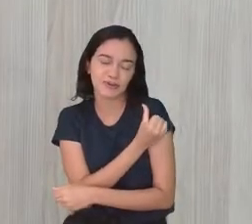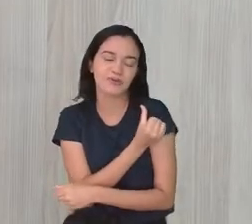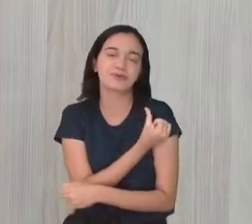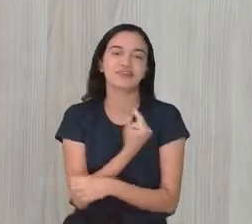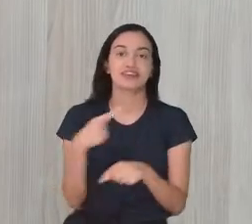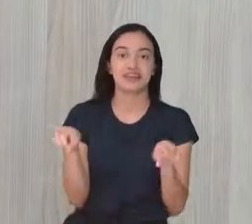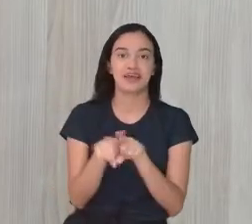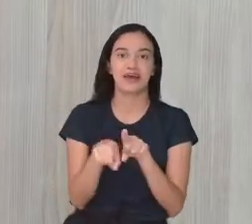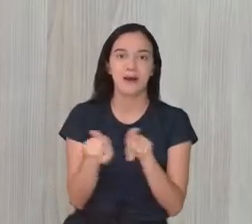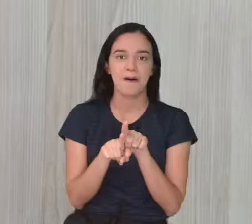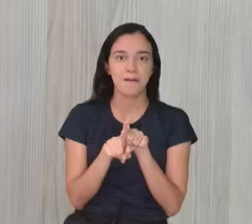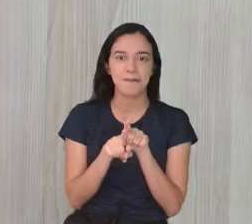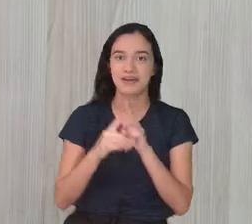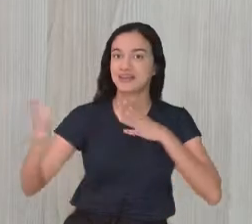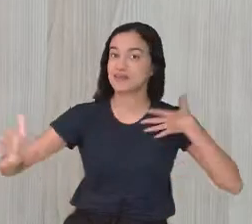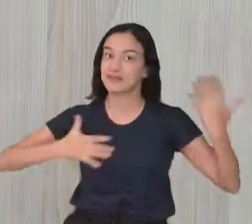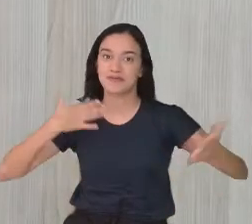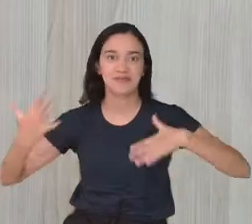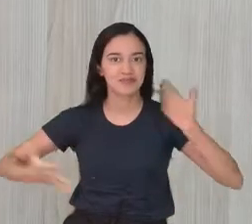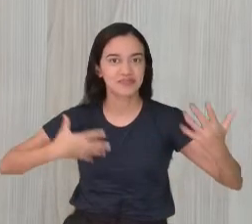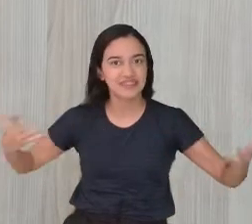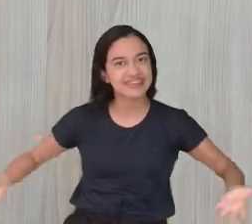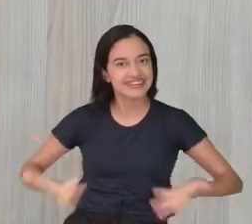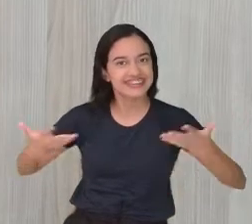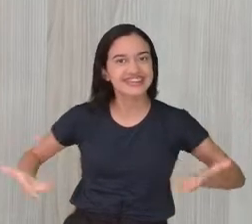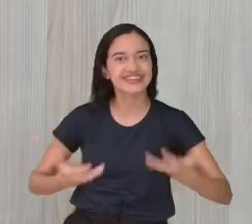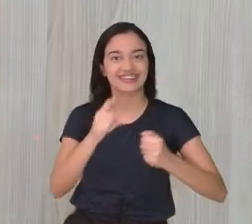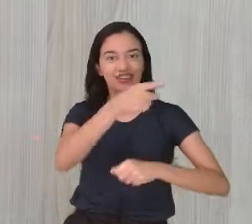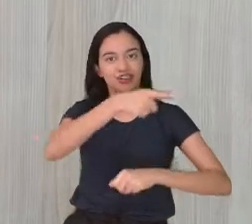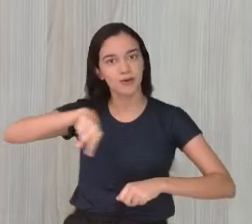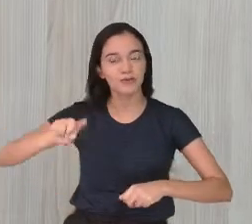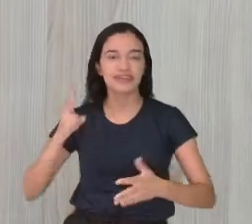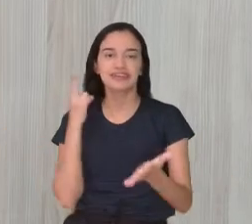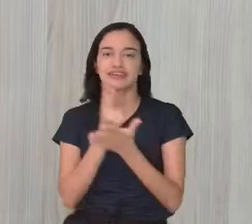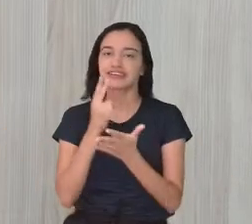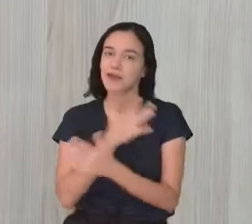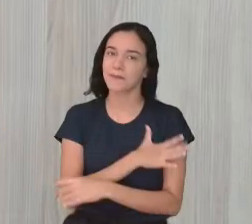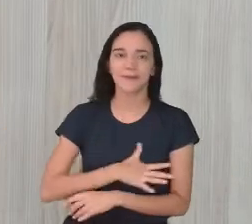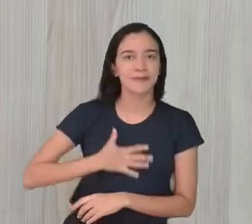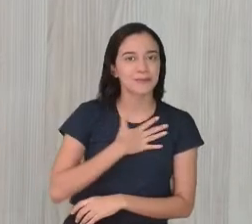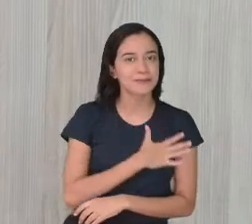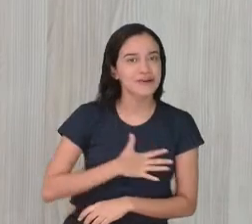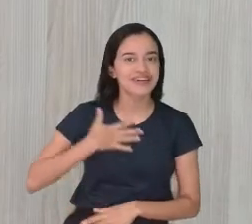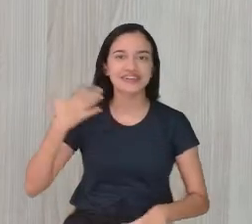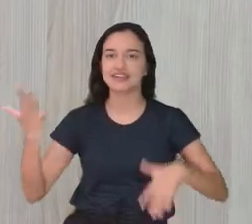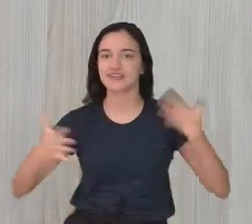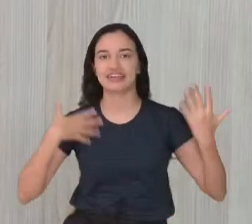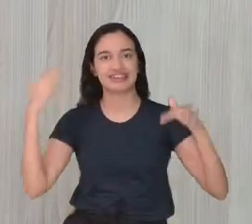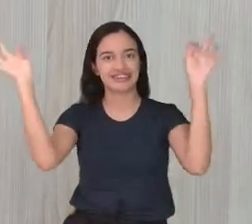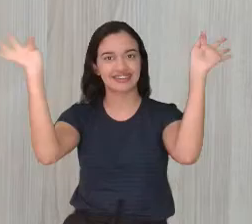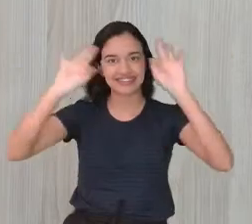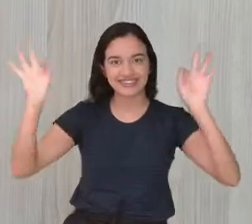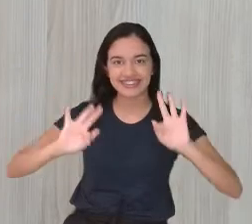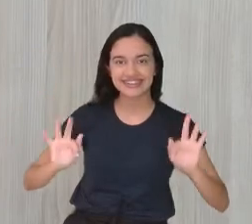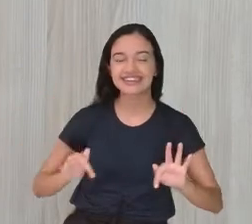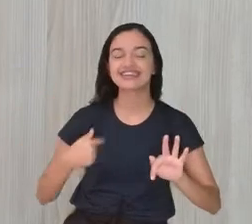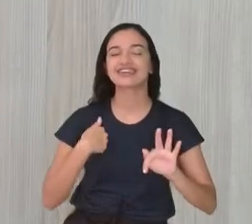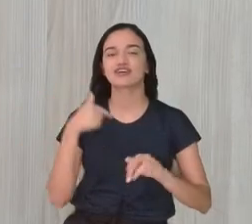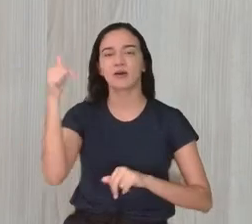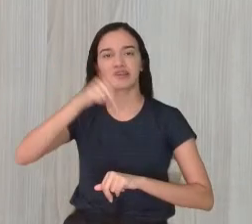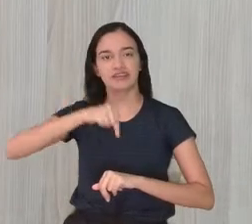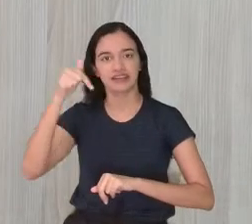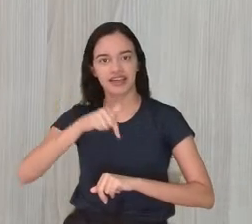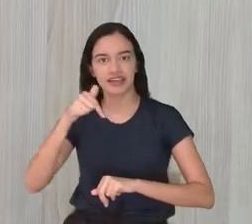ano. Alto astral demais aqui para você. Sempre um prazer, uma alegria, uma felicidade, né?